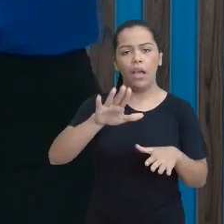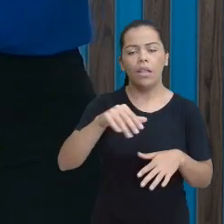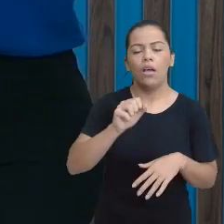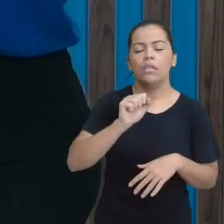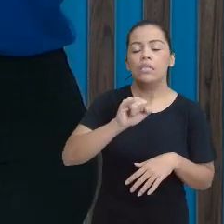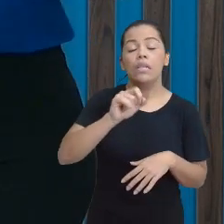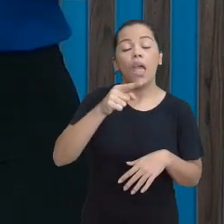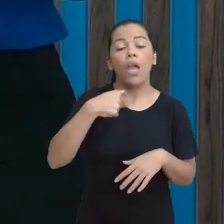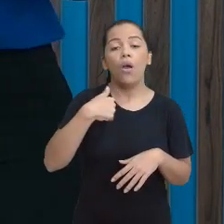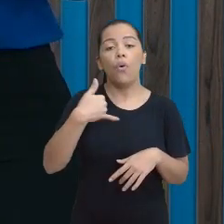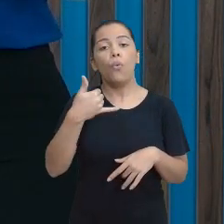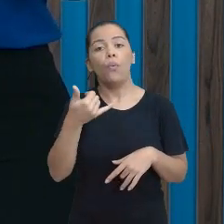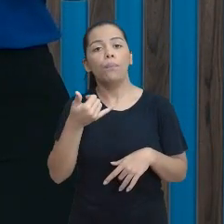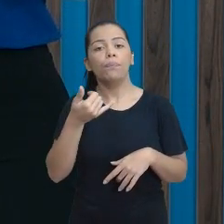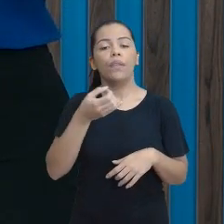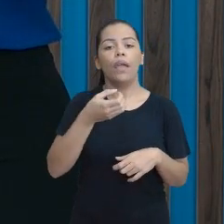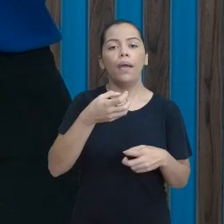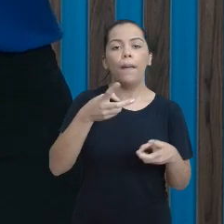uma ação